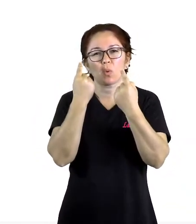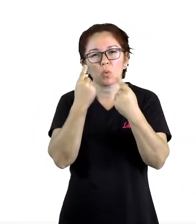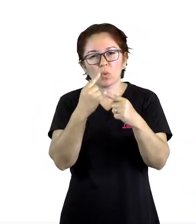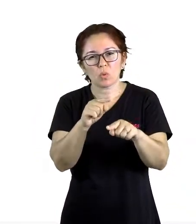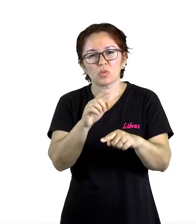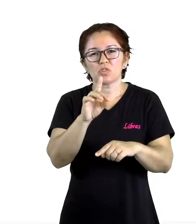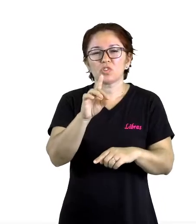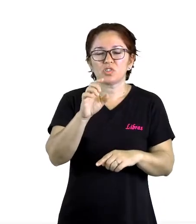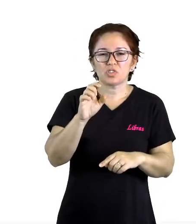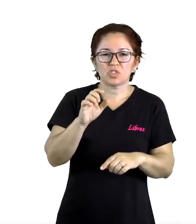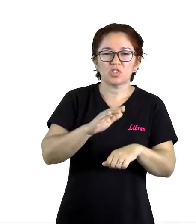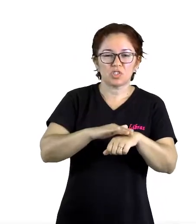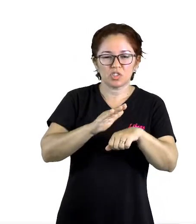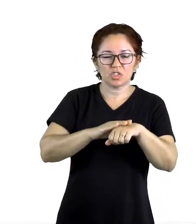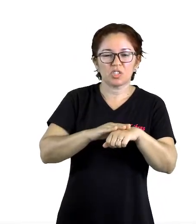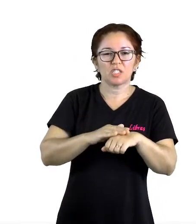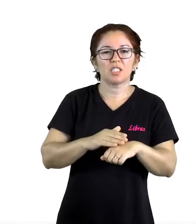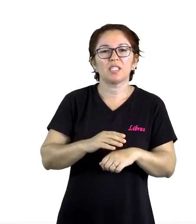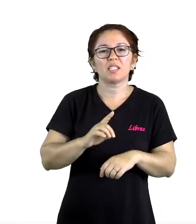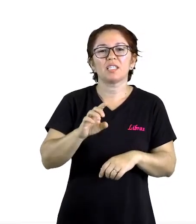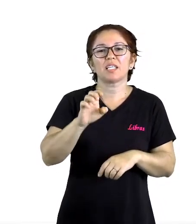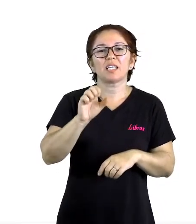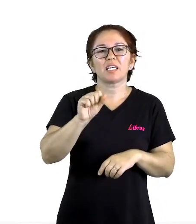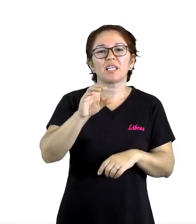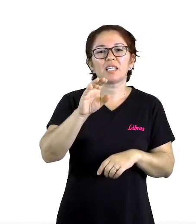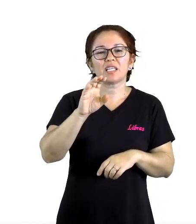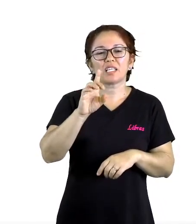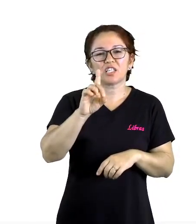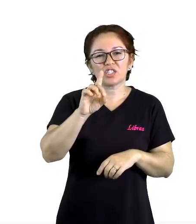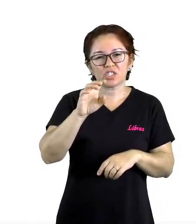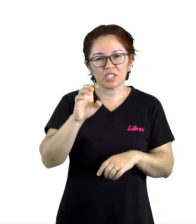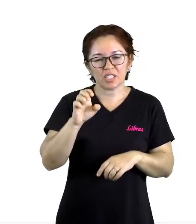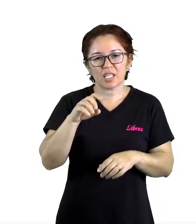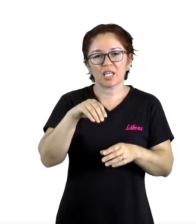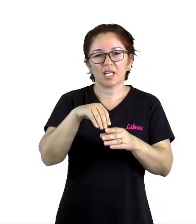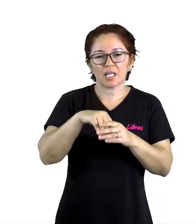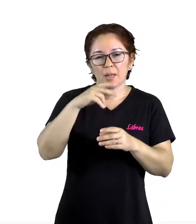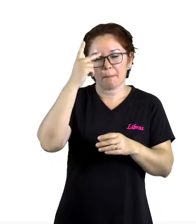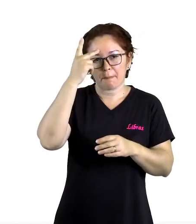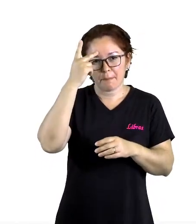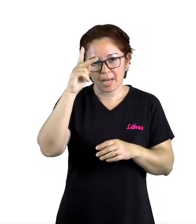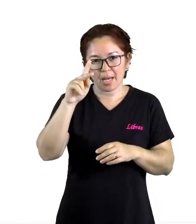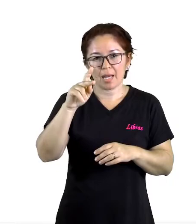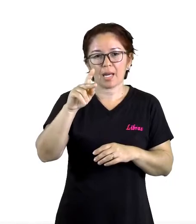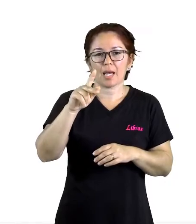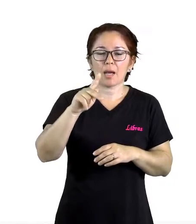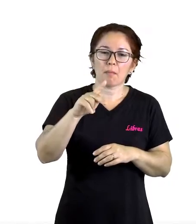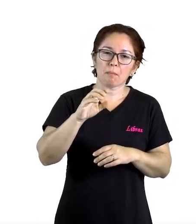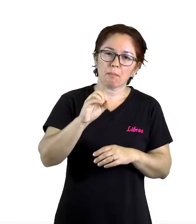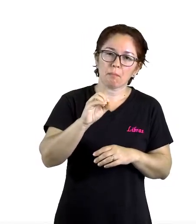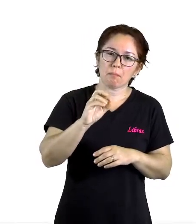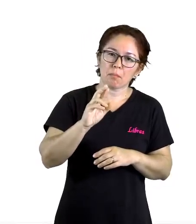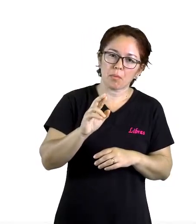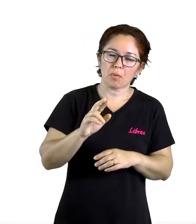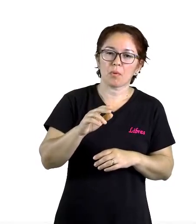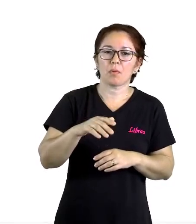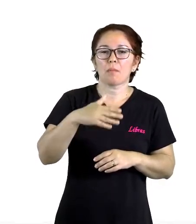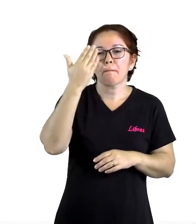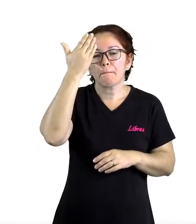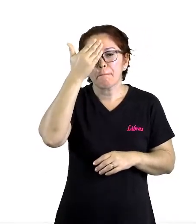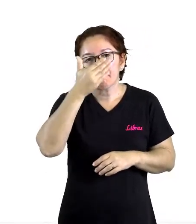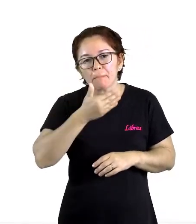de, desde, em, entre, para, per, que hoje em dia nós falamos por,